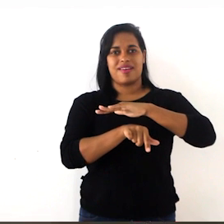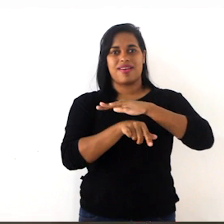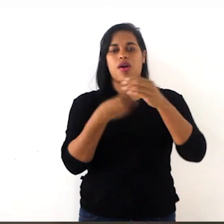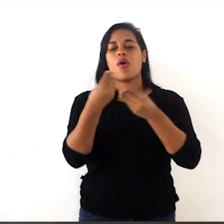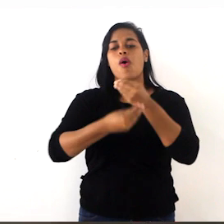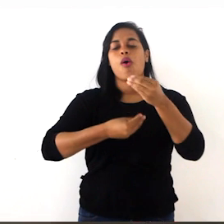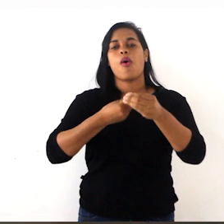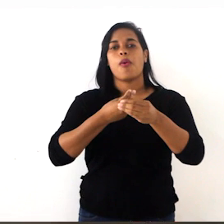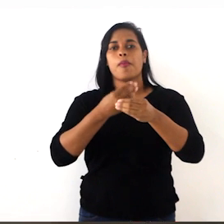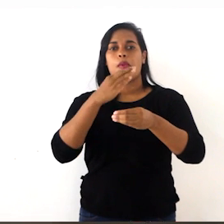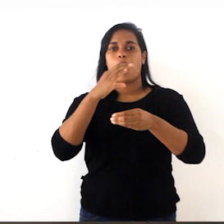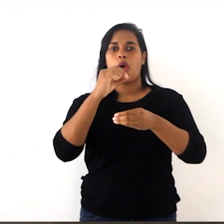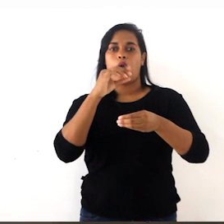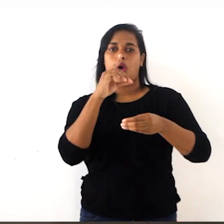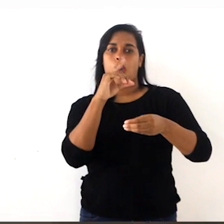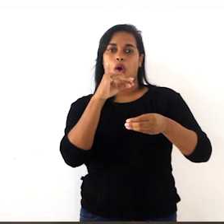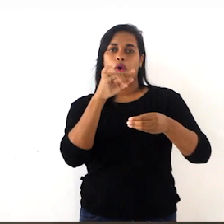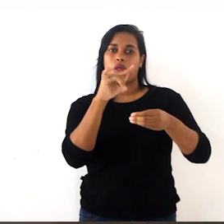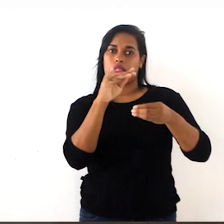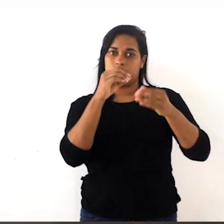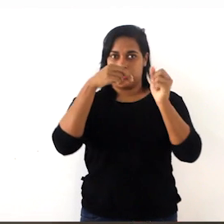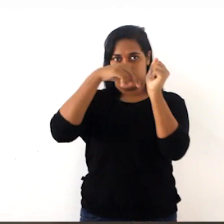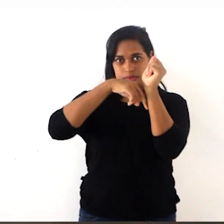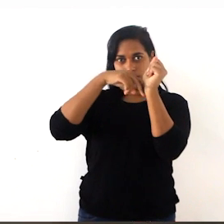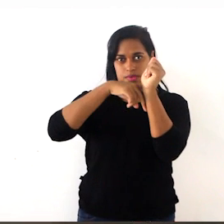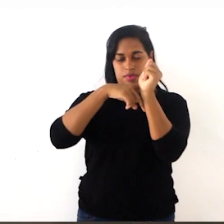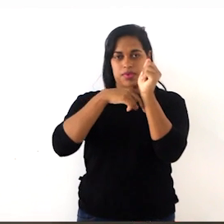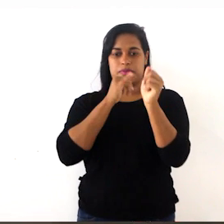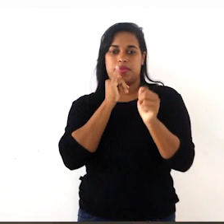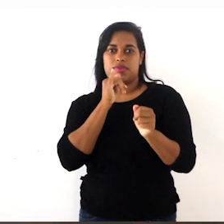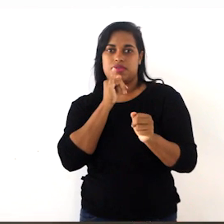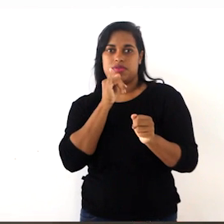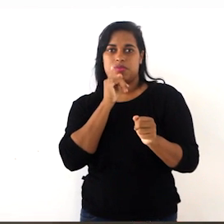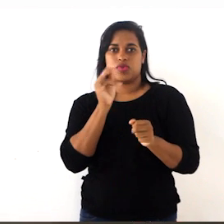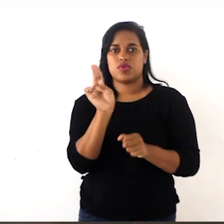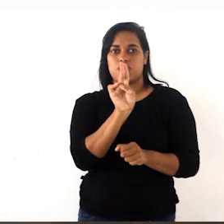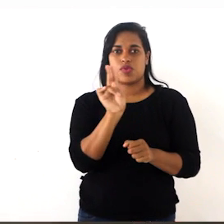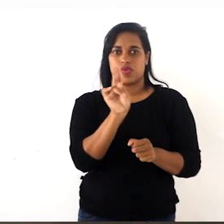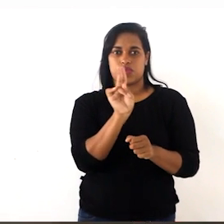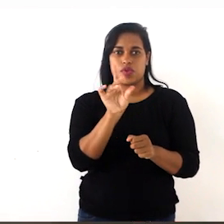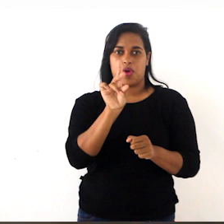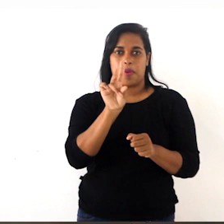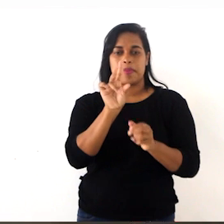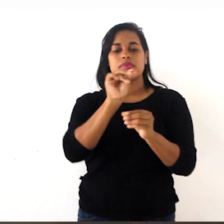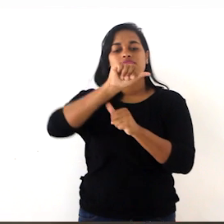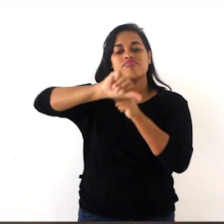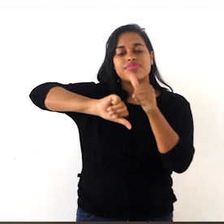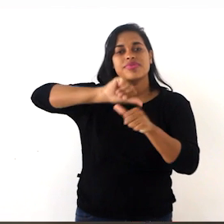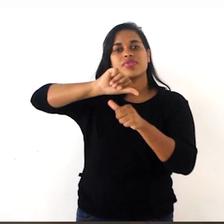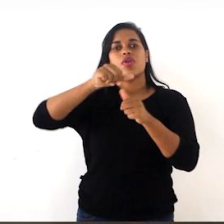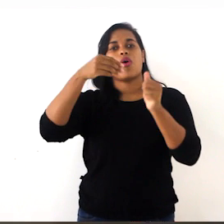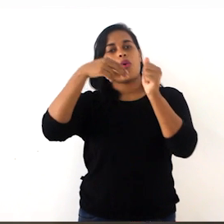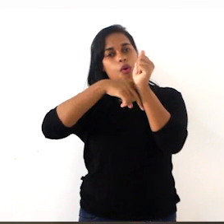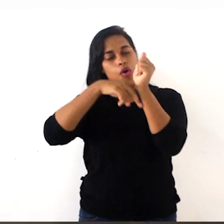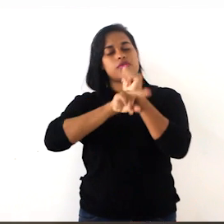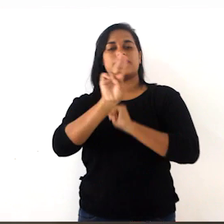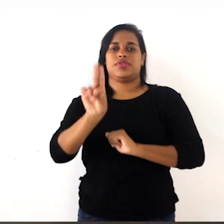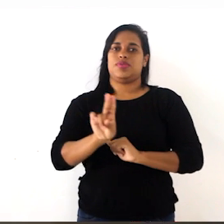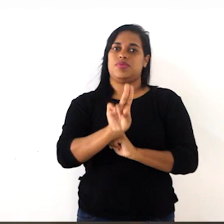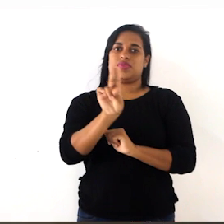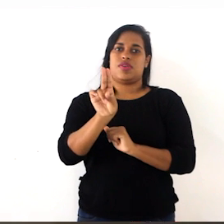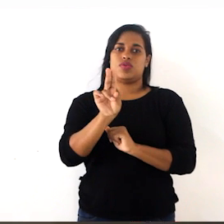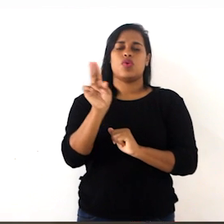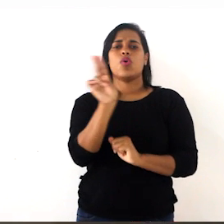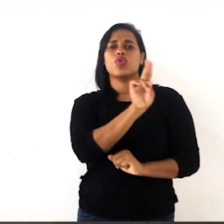de código em uma determinada variável? Porque aí quando a gente chamar essa variável, aquele determinado pedaço de código vai ser utilizado. O nome